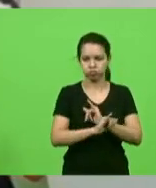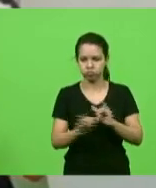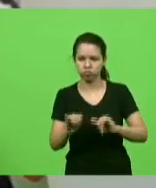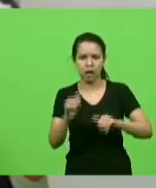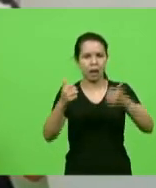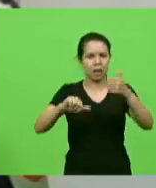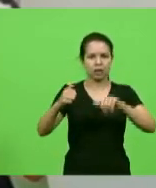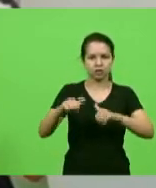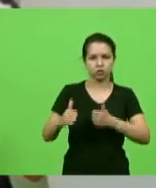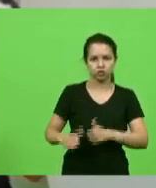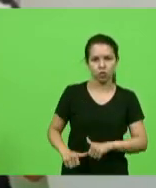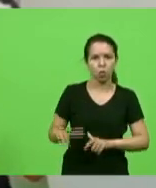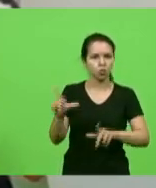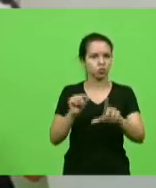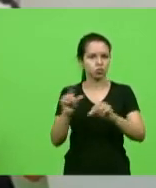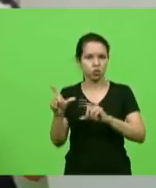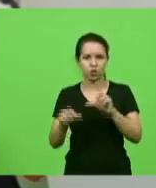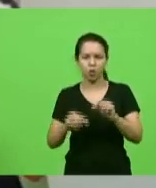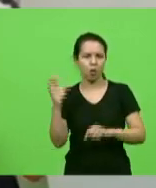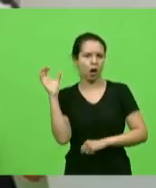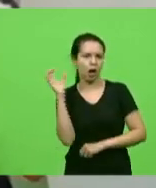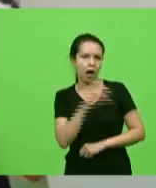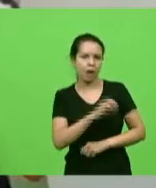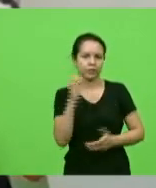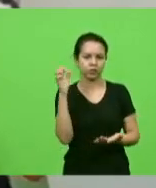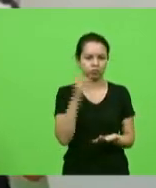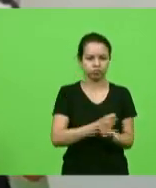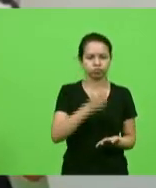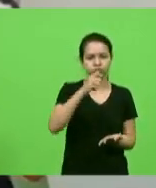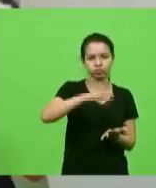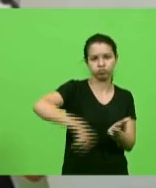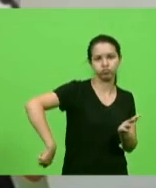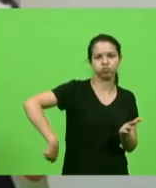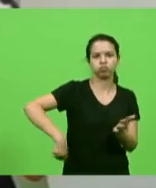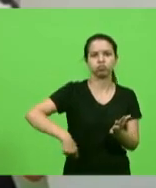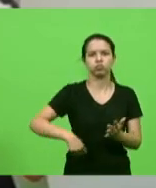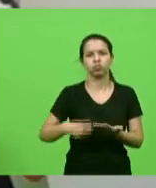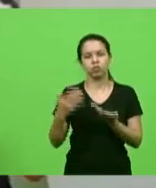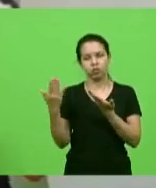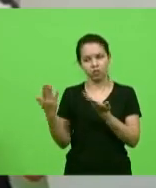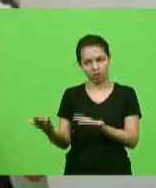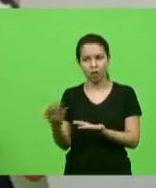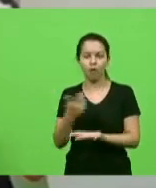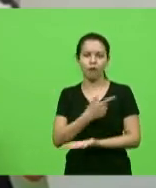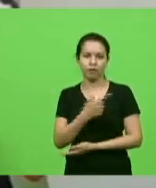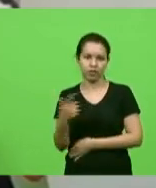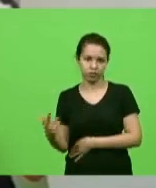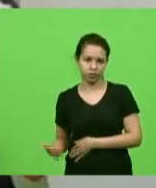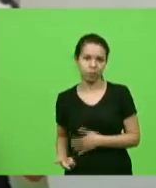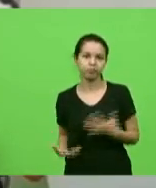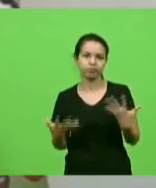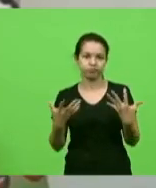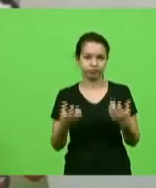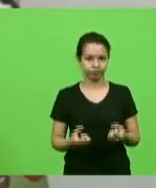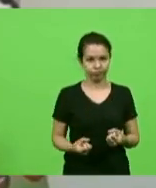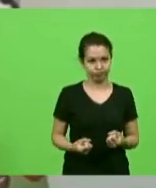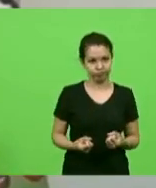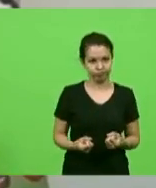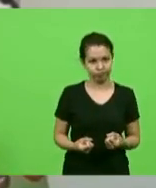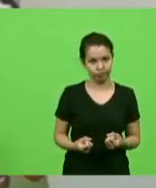e concluíram pela adequação do processo e assinou contrato com anuência do Excelentíssimo Senhor governador do estado